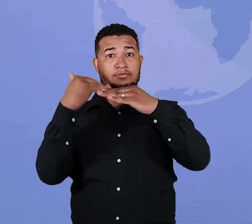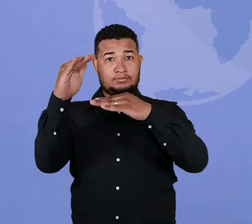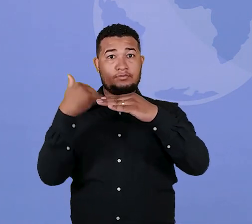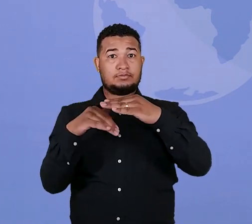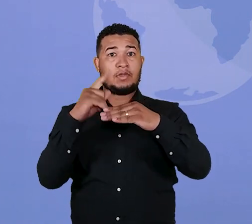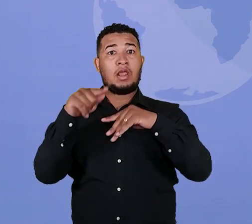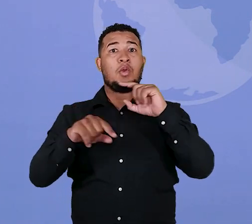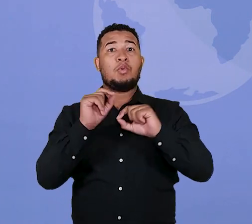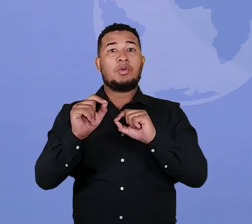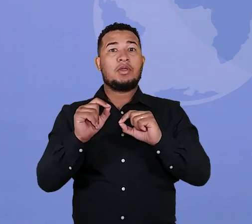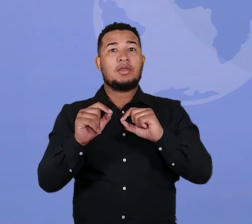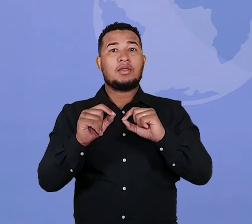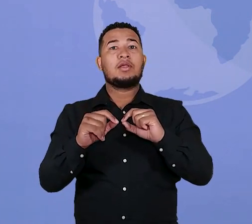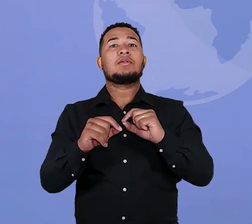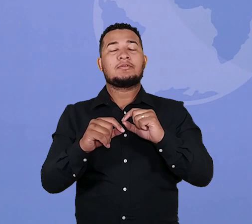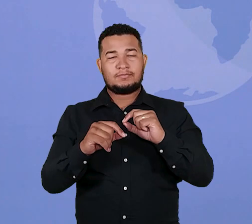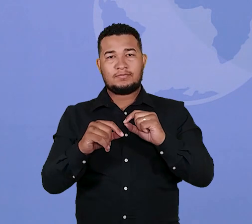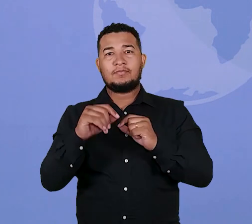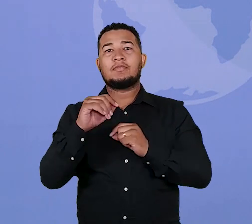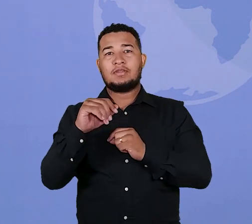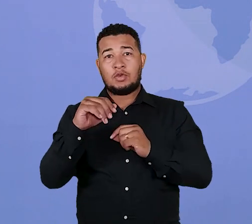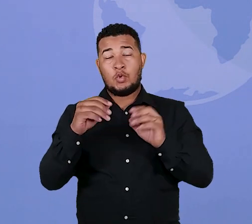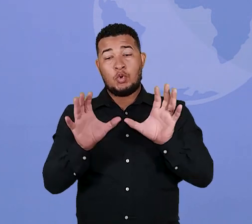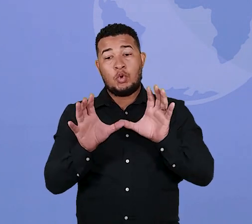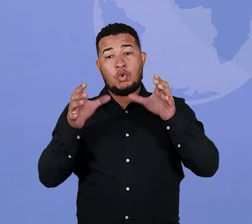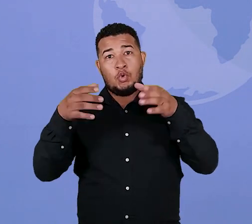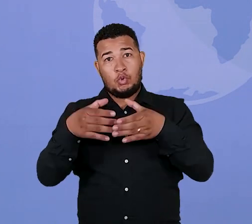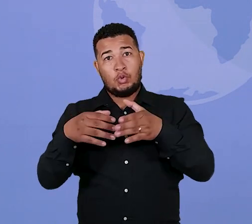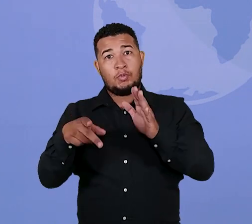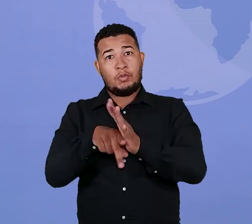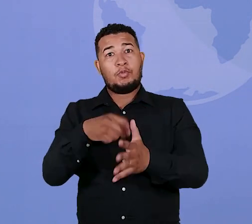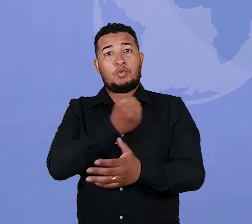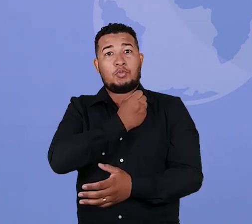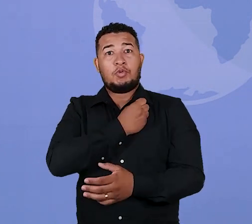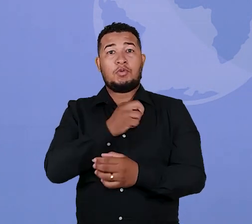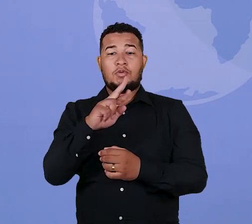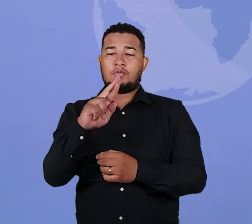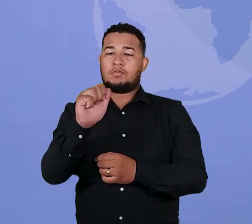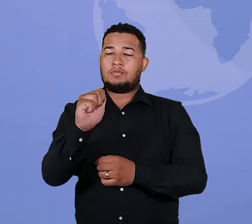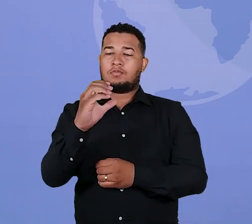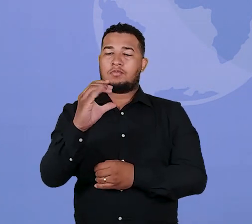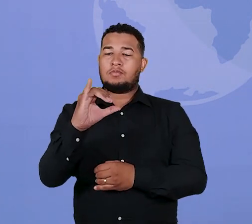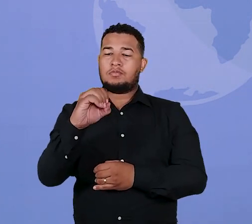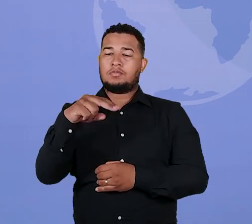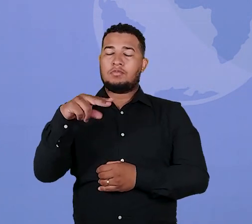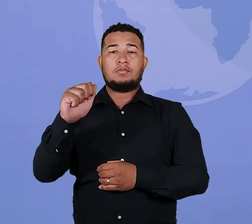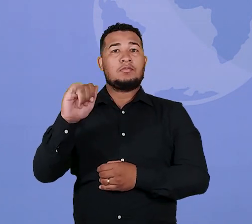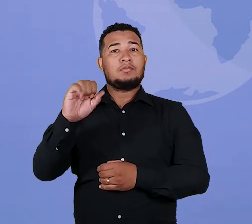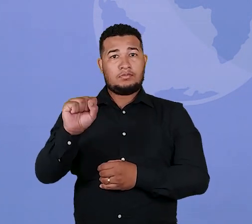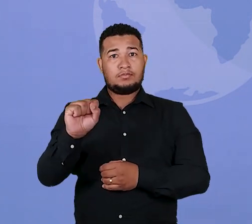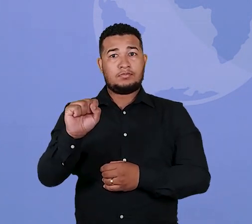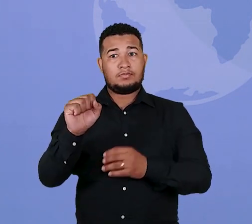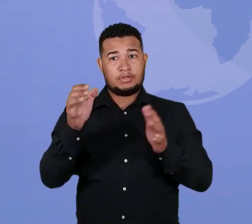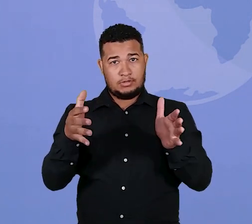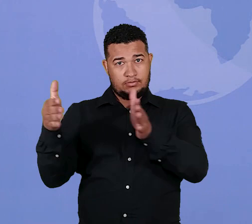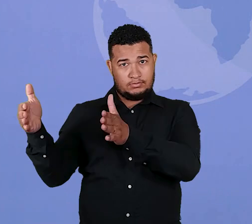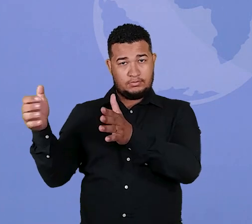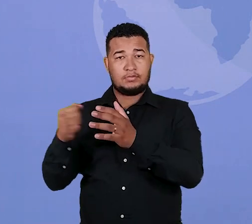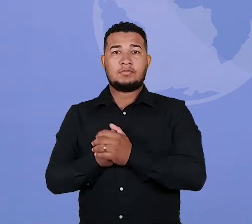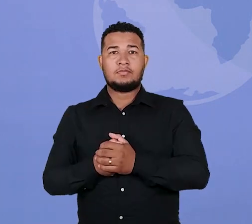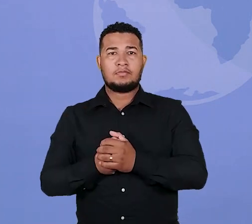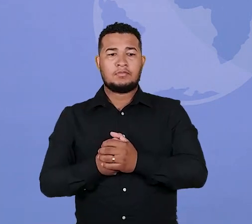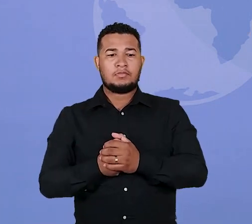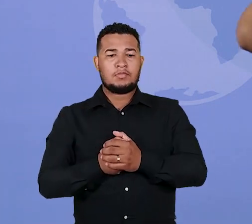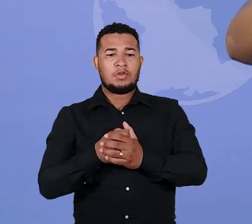fracionários. Temos agora que conjunto? Isso, o conjunto dos números racionais. Separa de